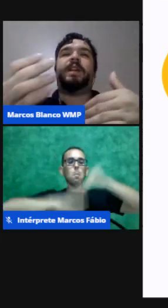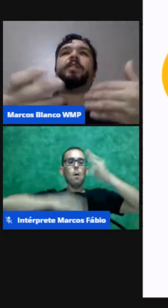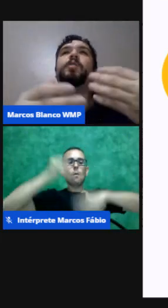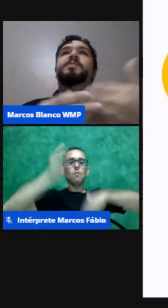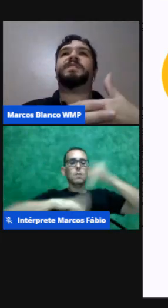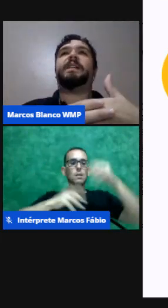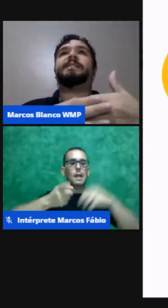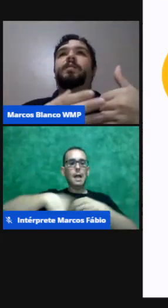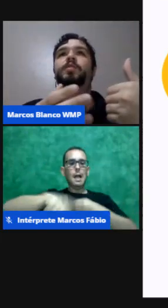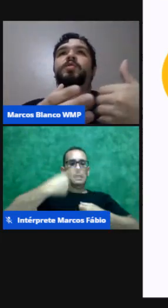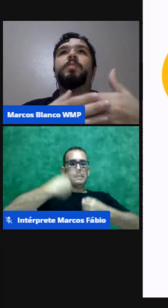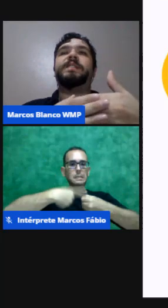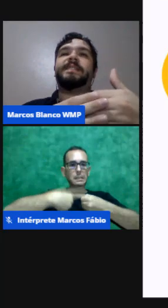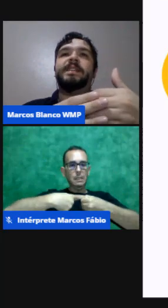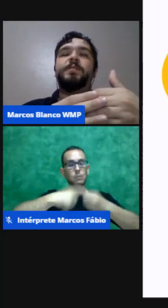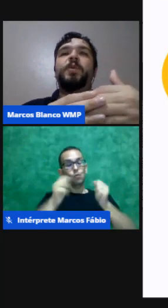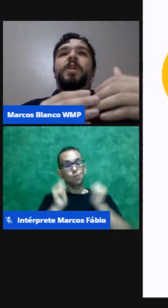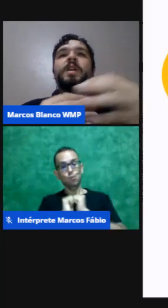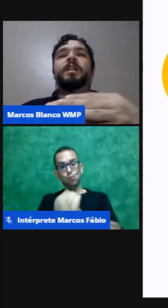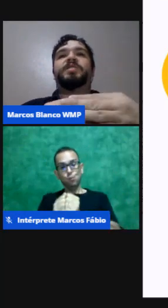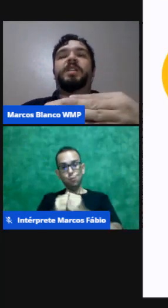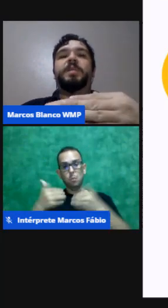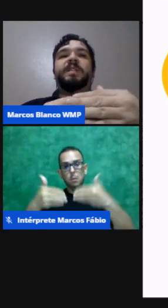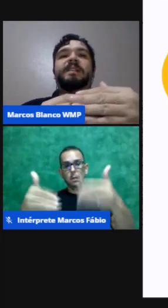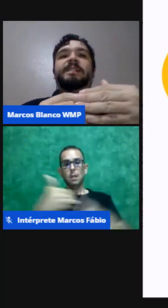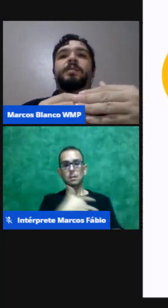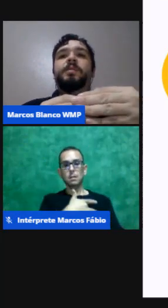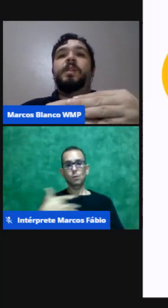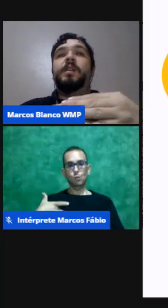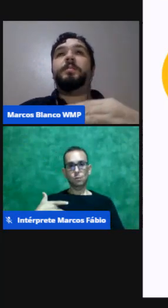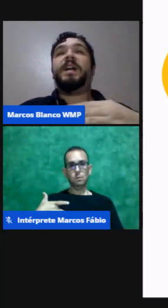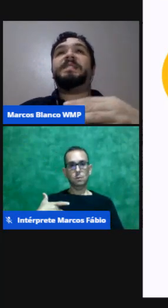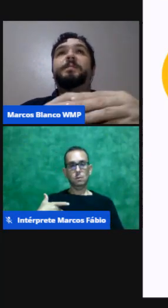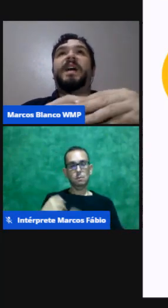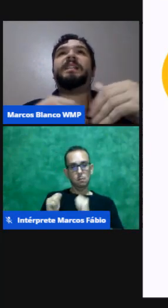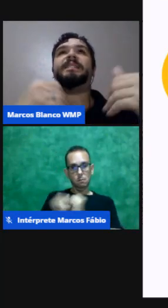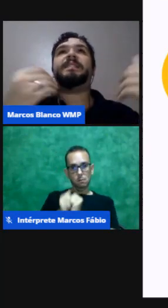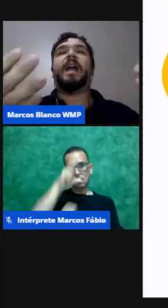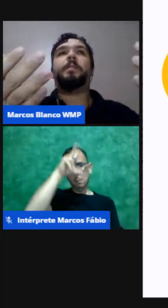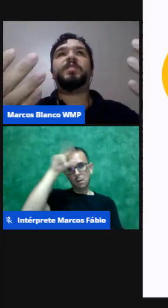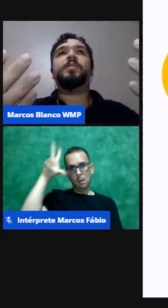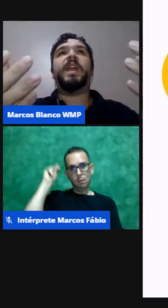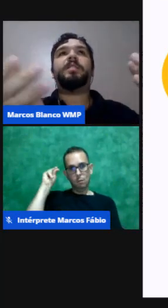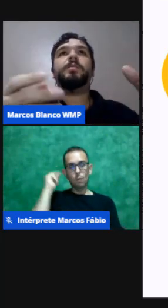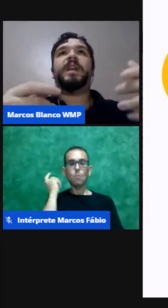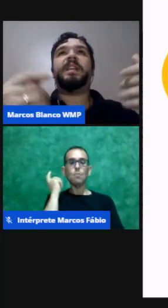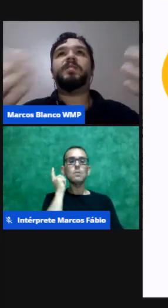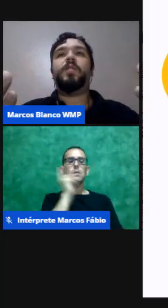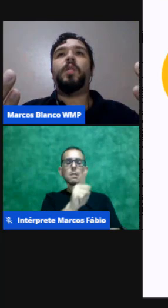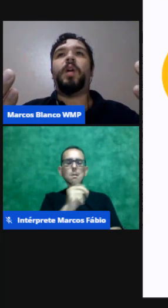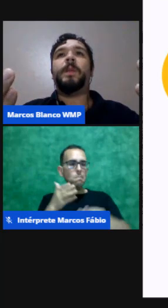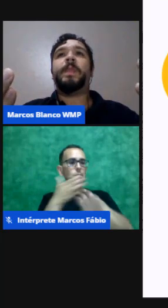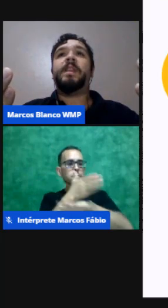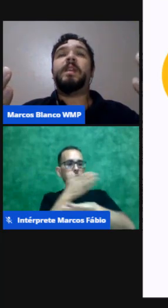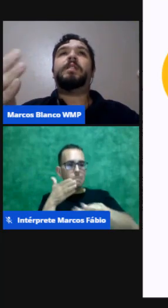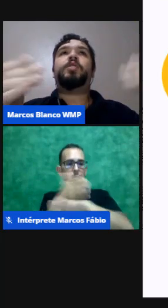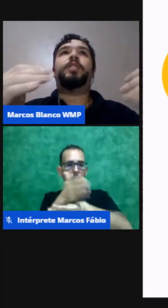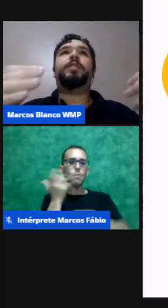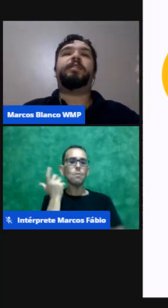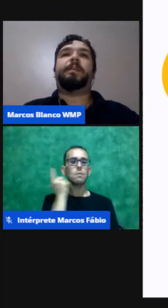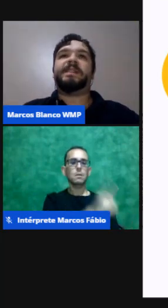município, isso foi acordado com o Ministério da Saúde, com o município, antes da implementação, participar das etapas do método para que isso